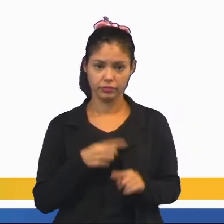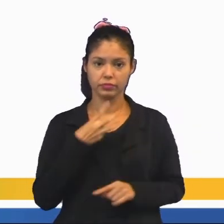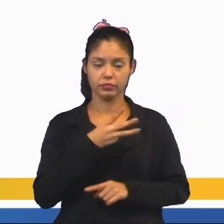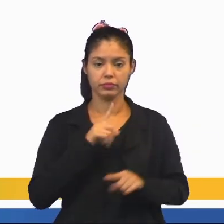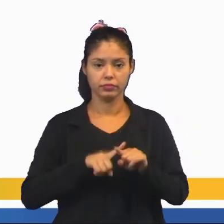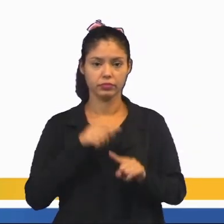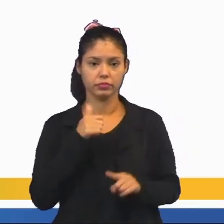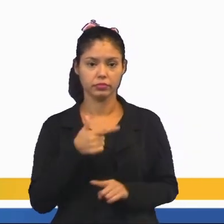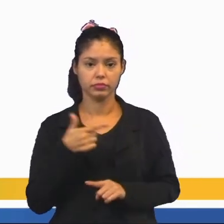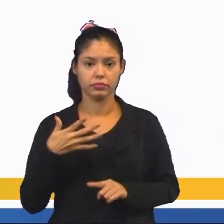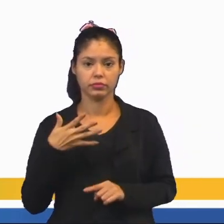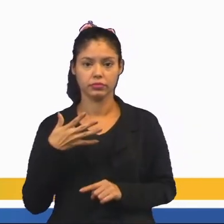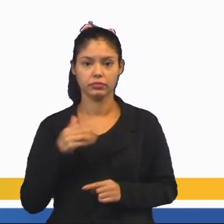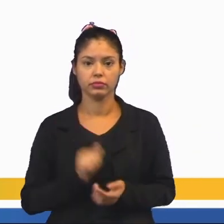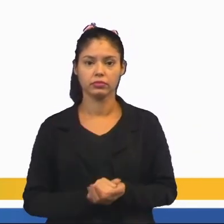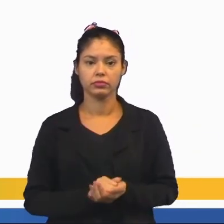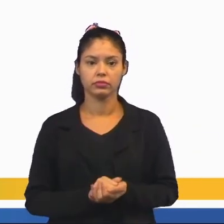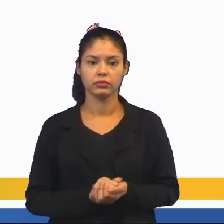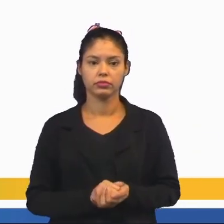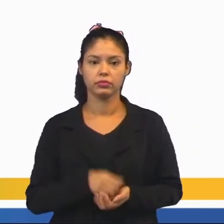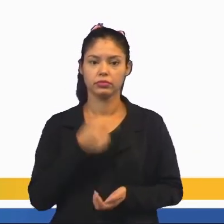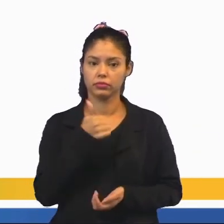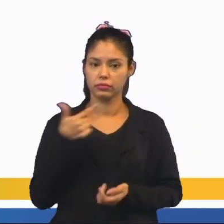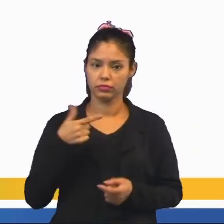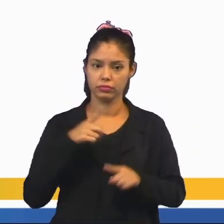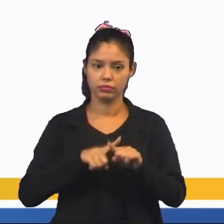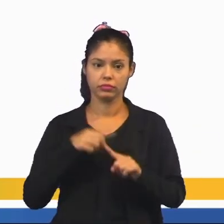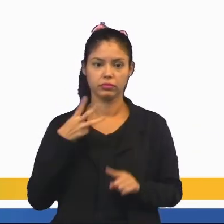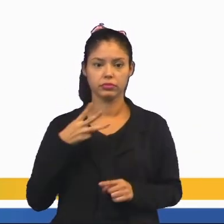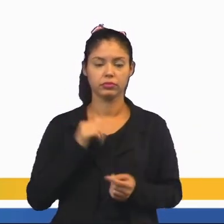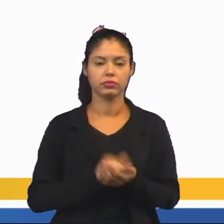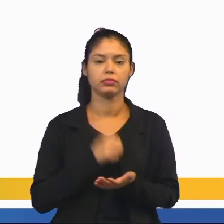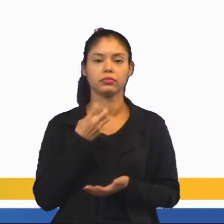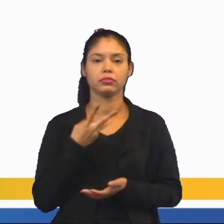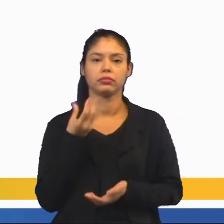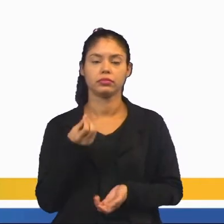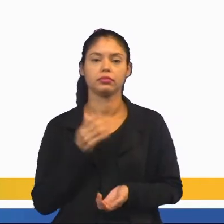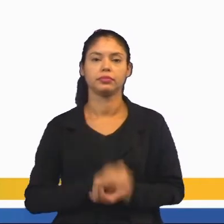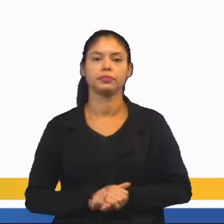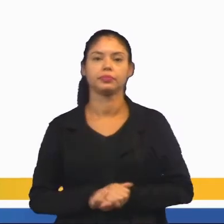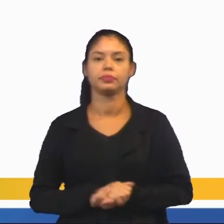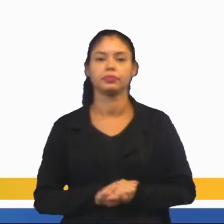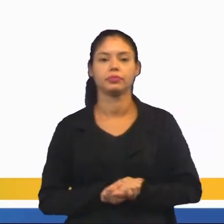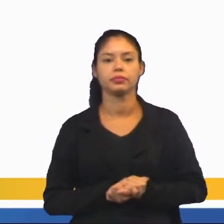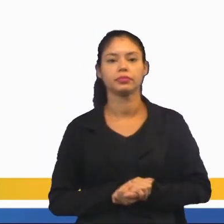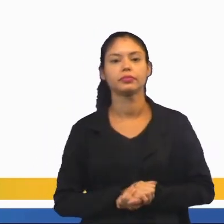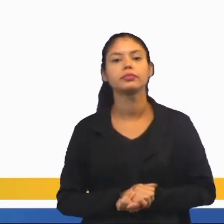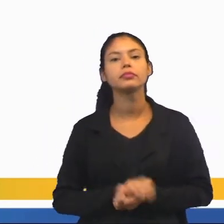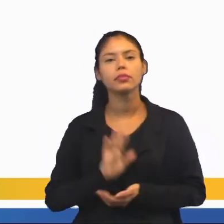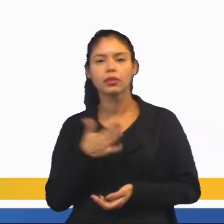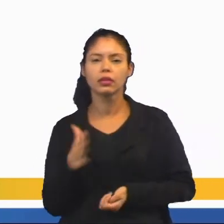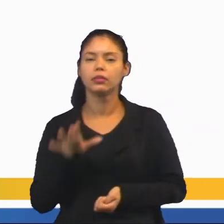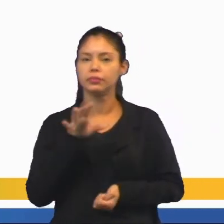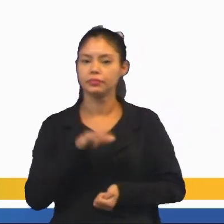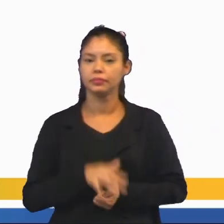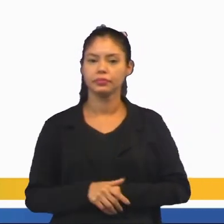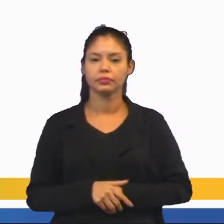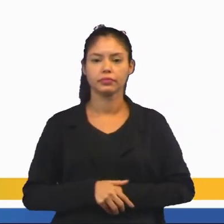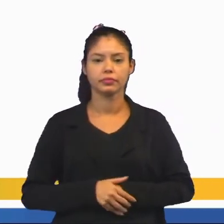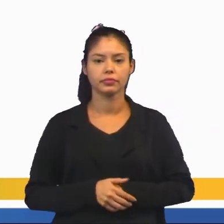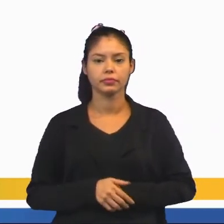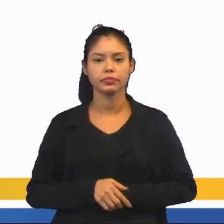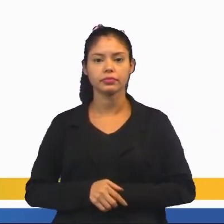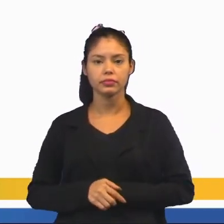vezes 4, 12. 12 vezes 3, igual a 36. Mais ou menos assim, ó, vem